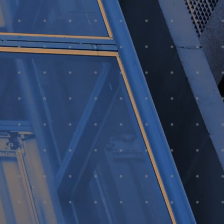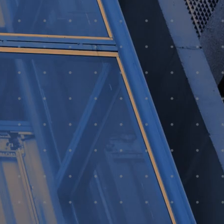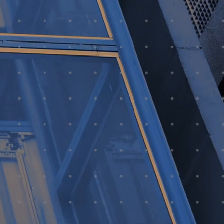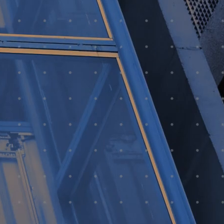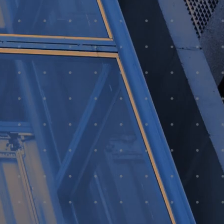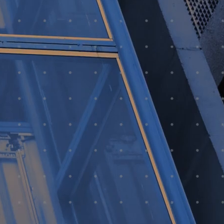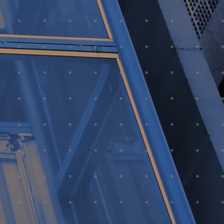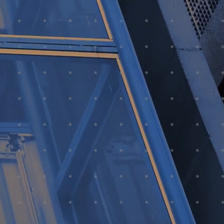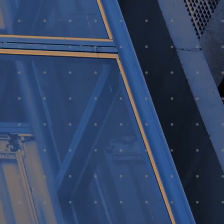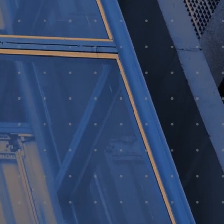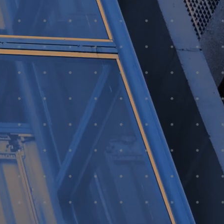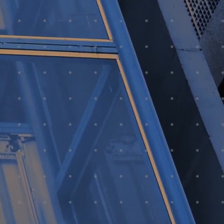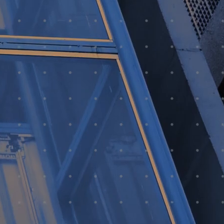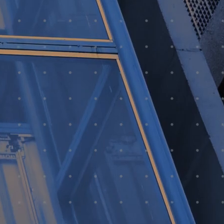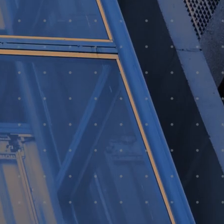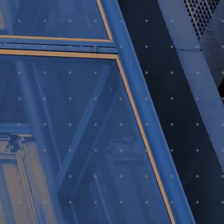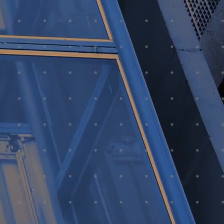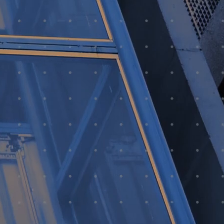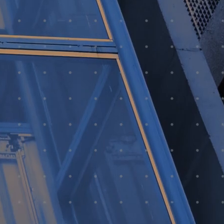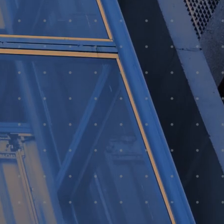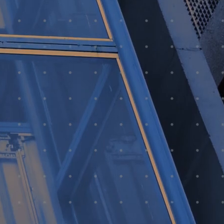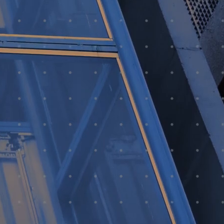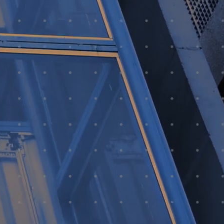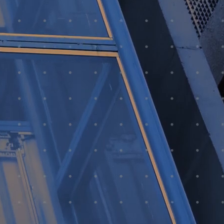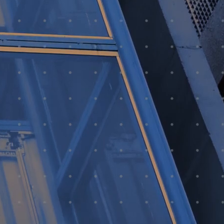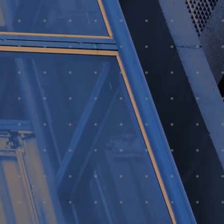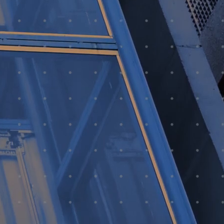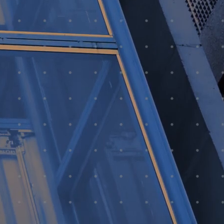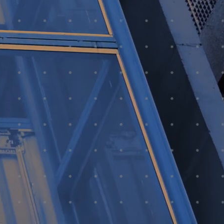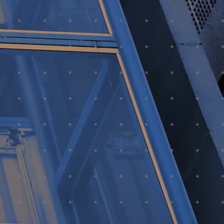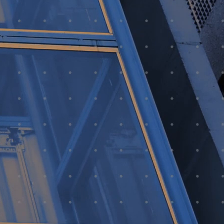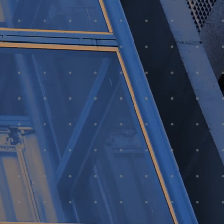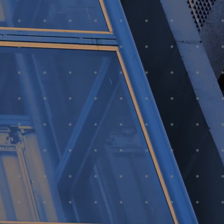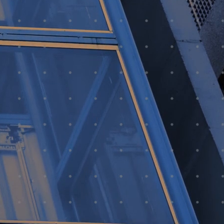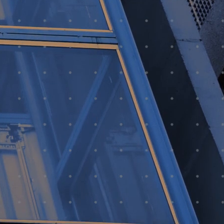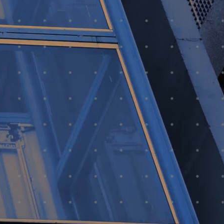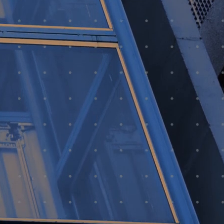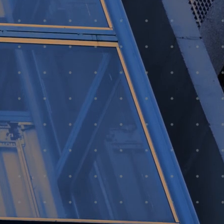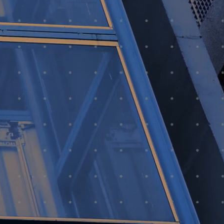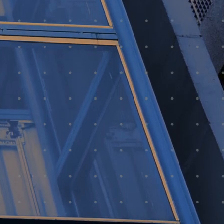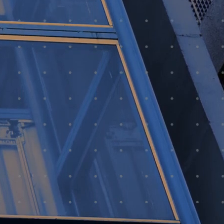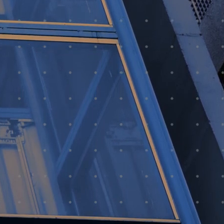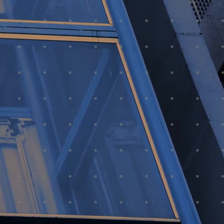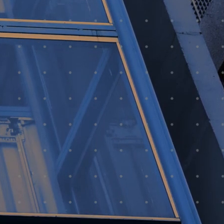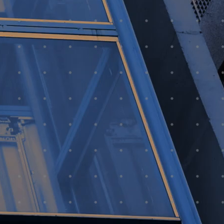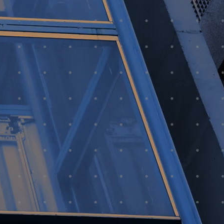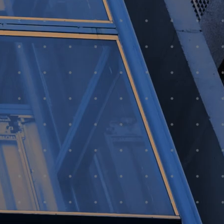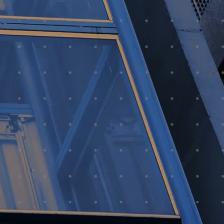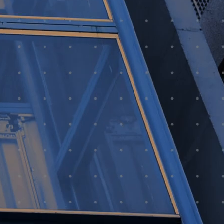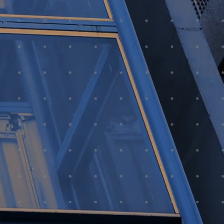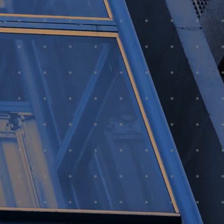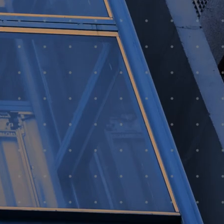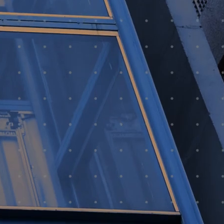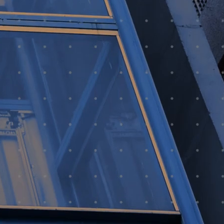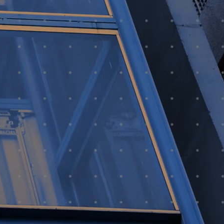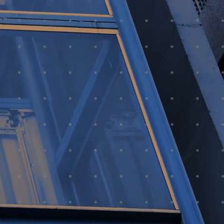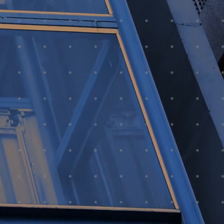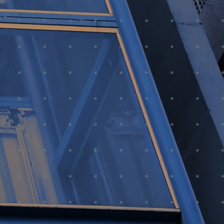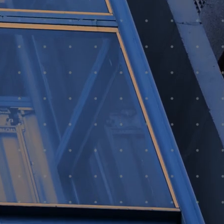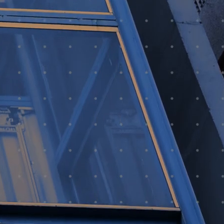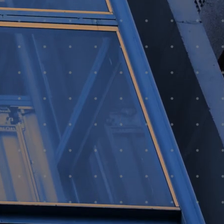de obras, ajudante de serralheiro, assistente de vendas, assistente social, atendente